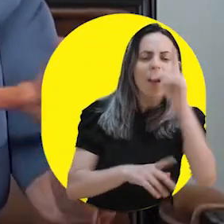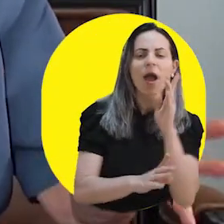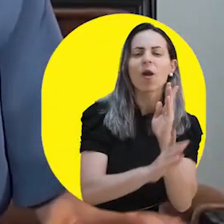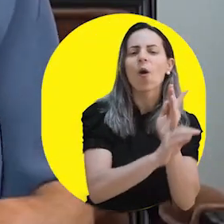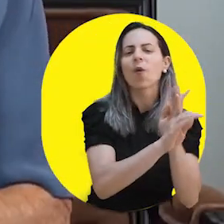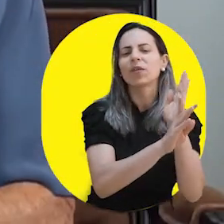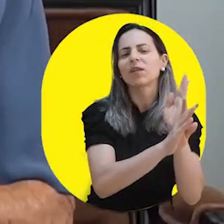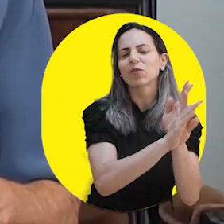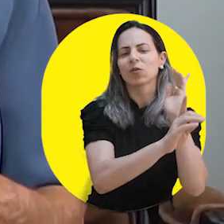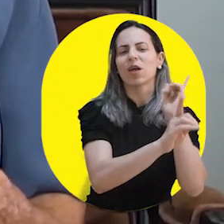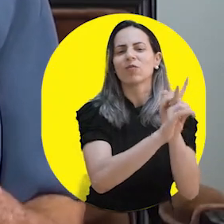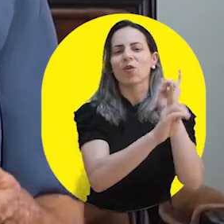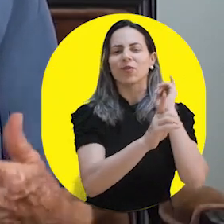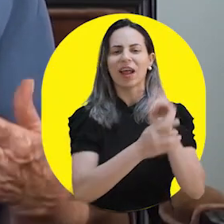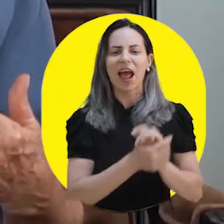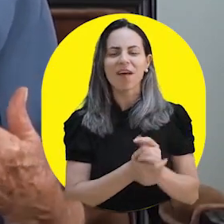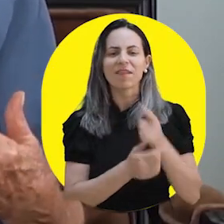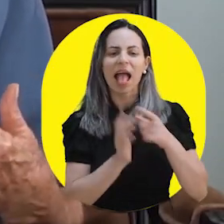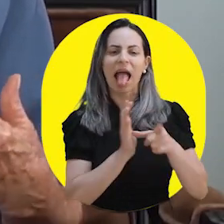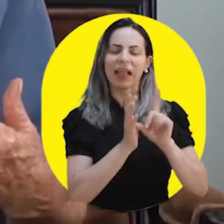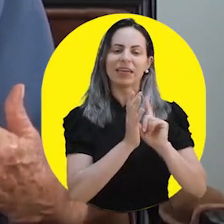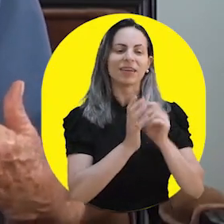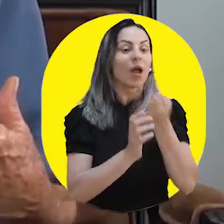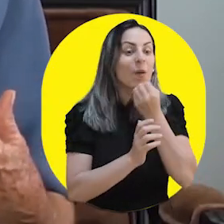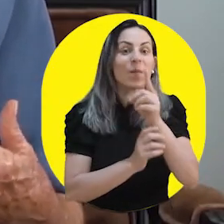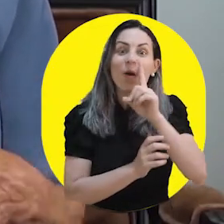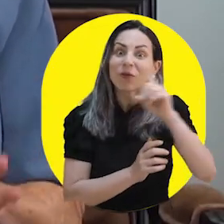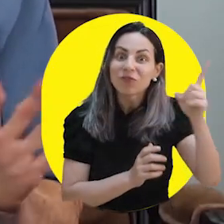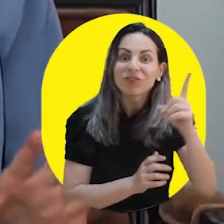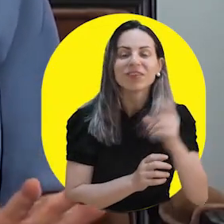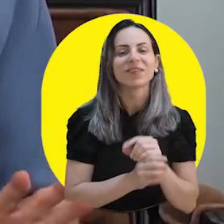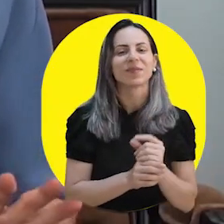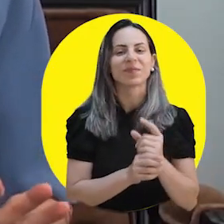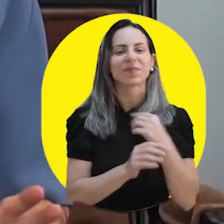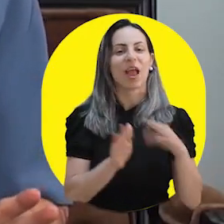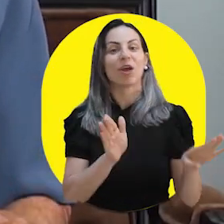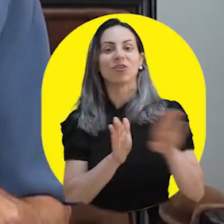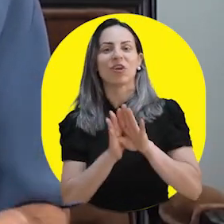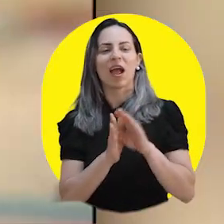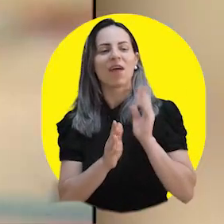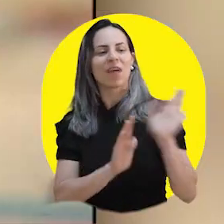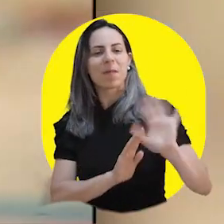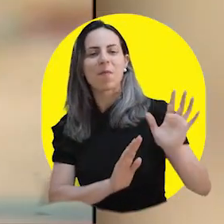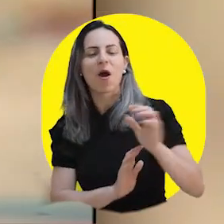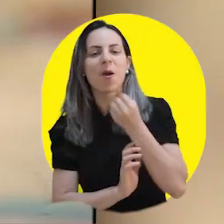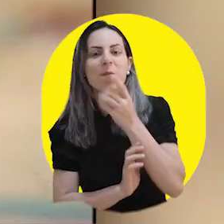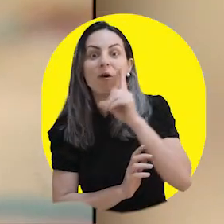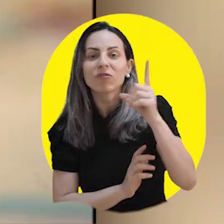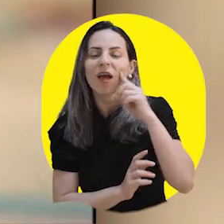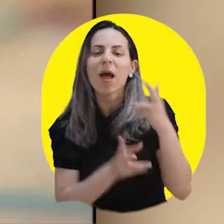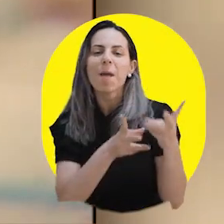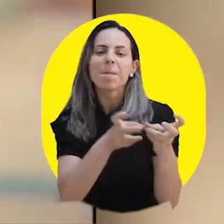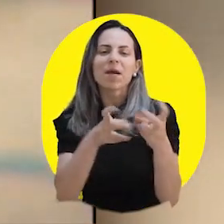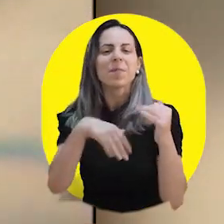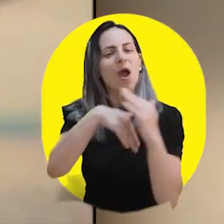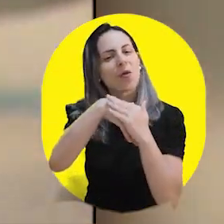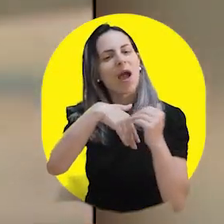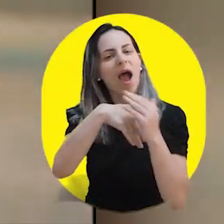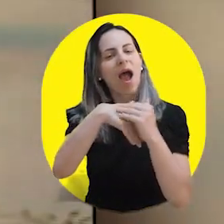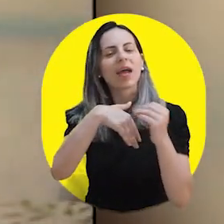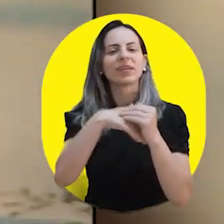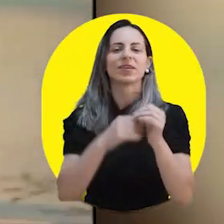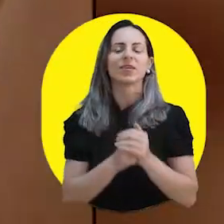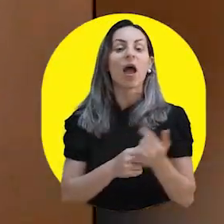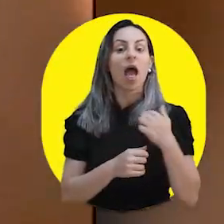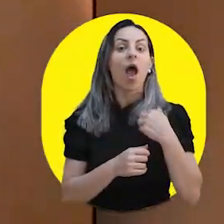gente encontrava com o pessoal, e todo dia antes de, quando a gente entrava ou saía, falava um bom dia para eles, que eu acho tão importante, né? Eles perceberem o carinho